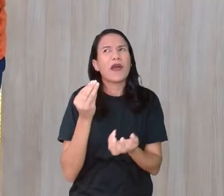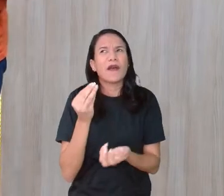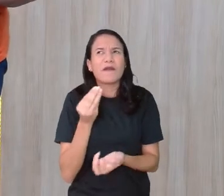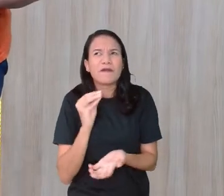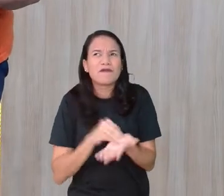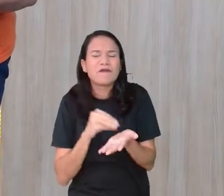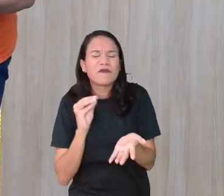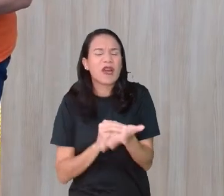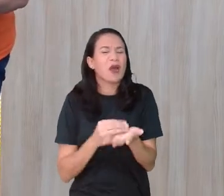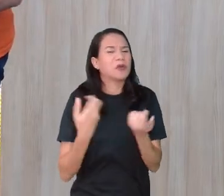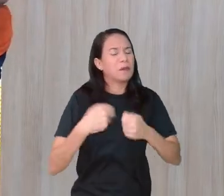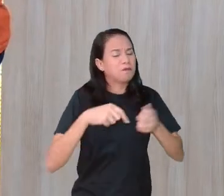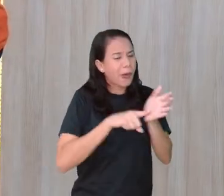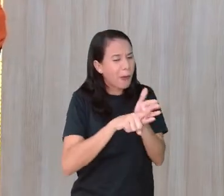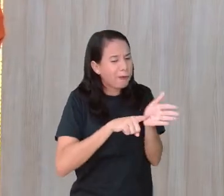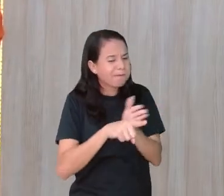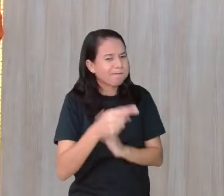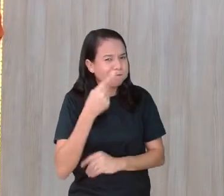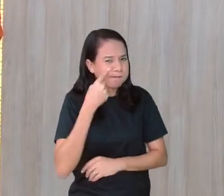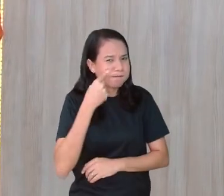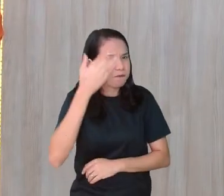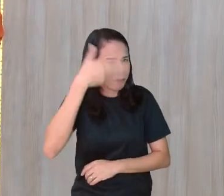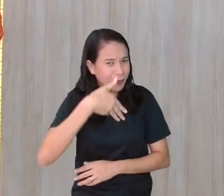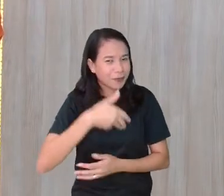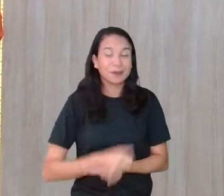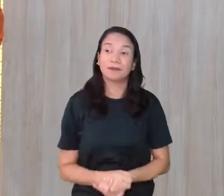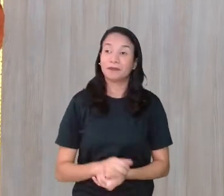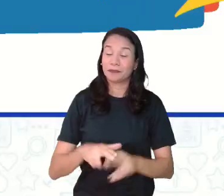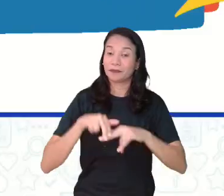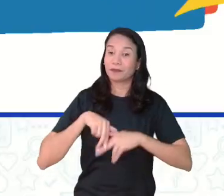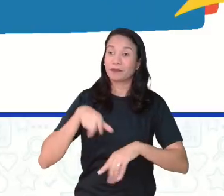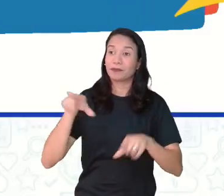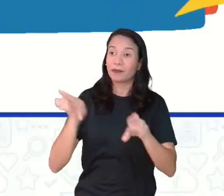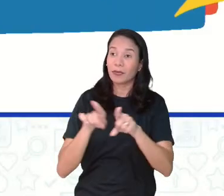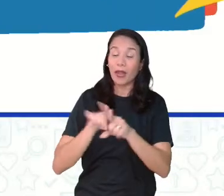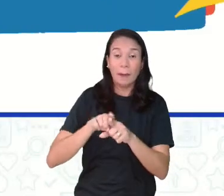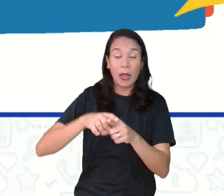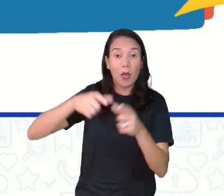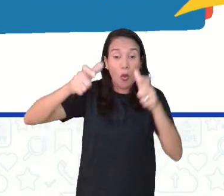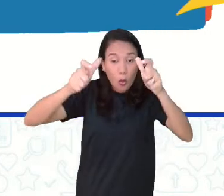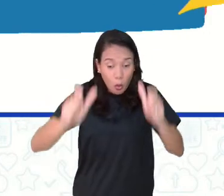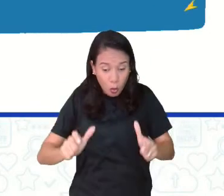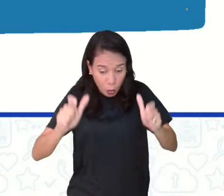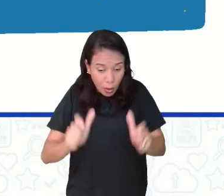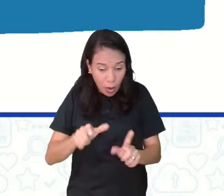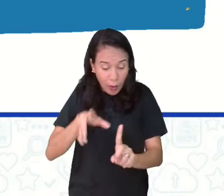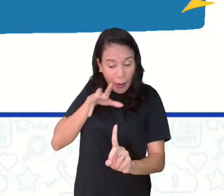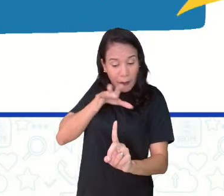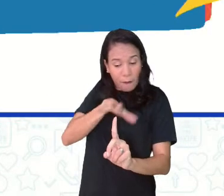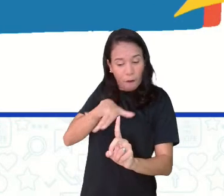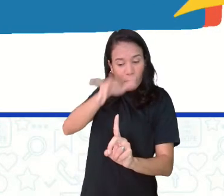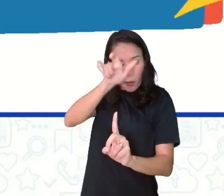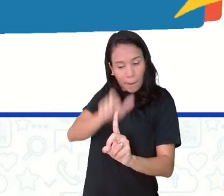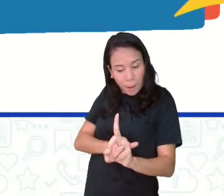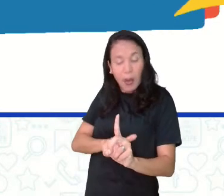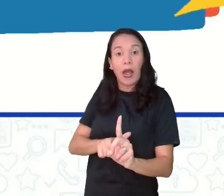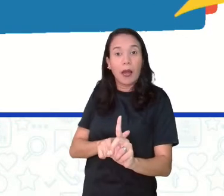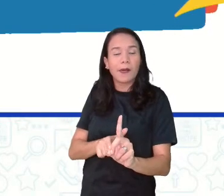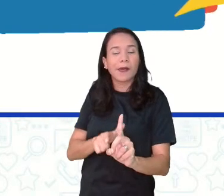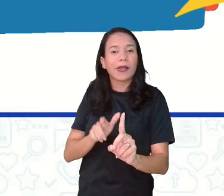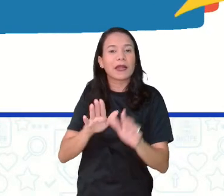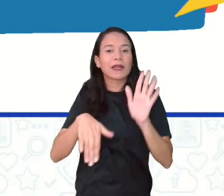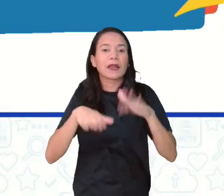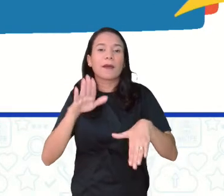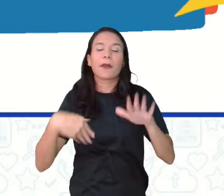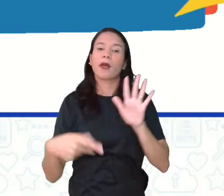ainda precisa ser investigado. Ele diz aí, o meio provoca mudanças nos indivíduos de